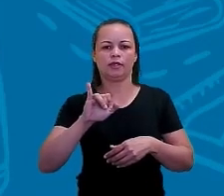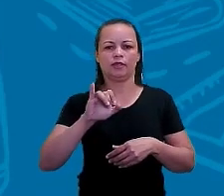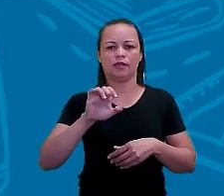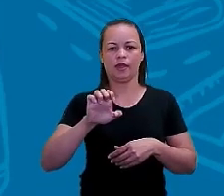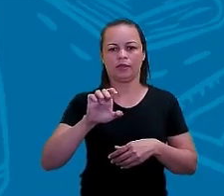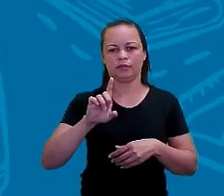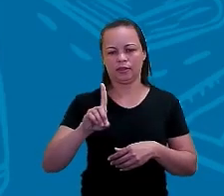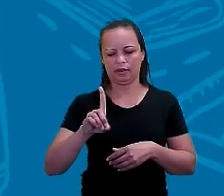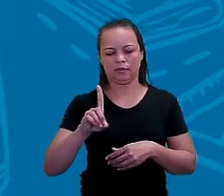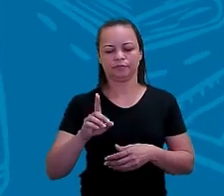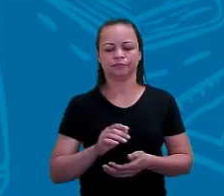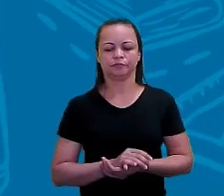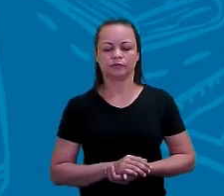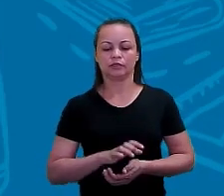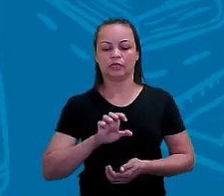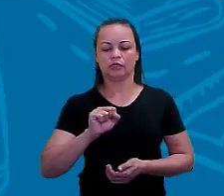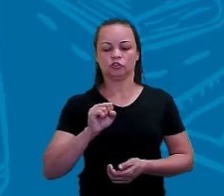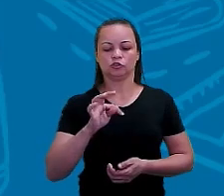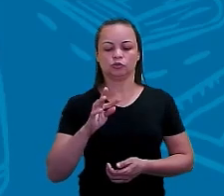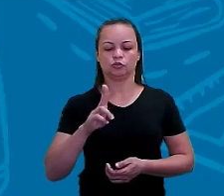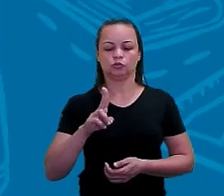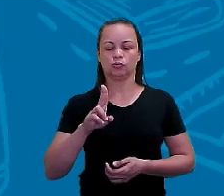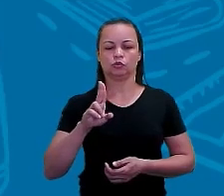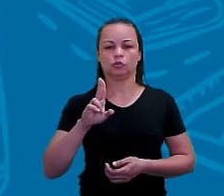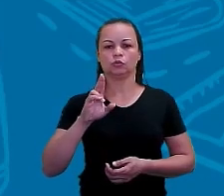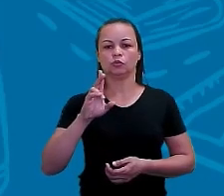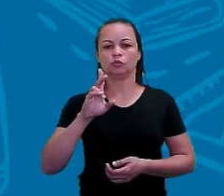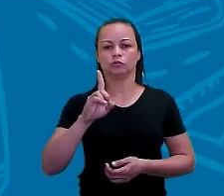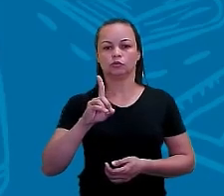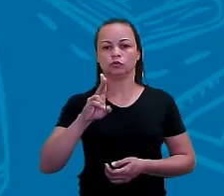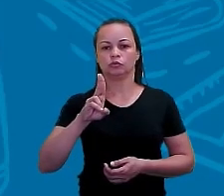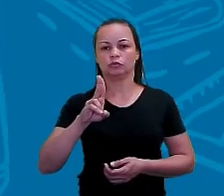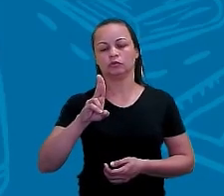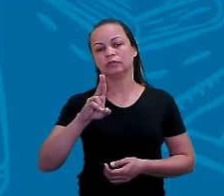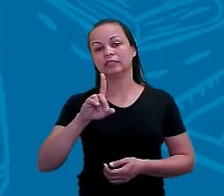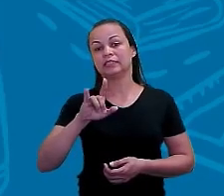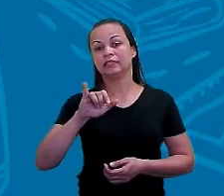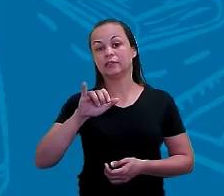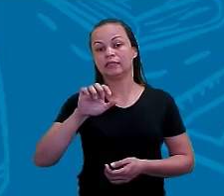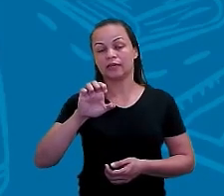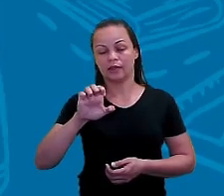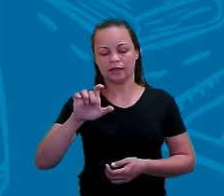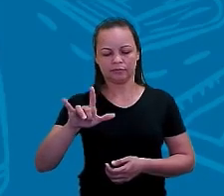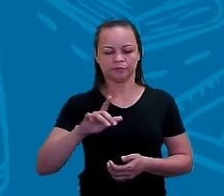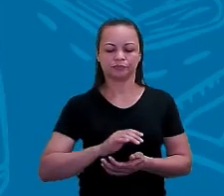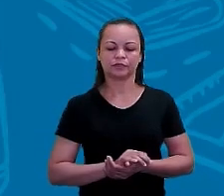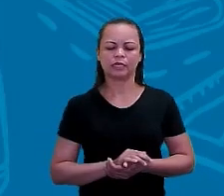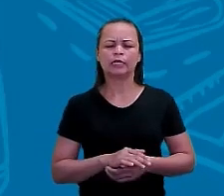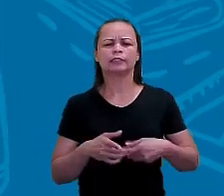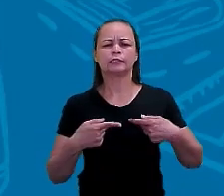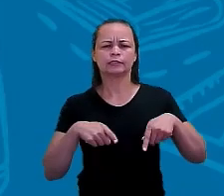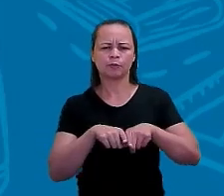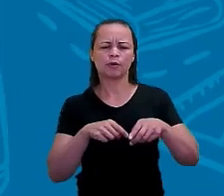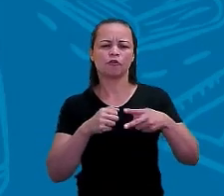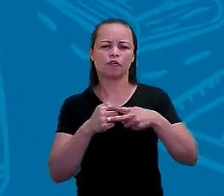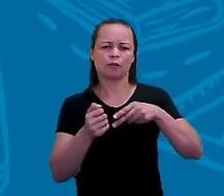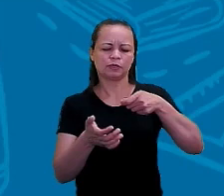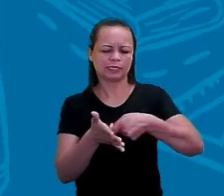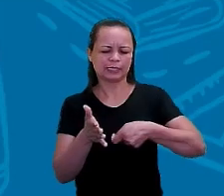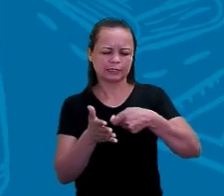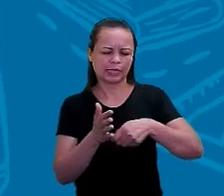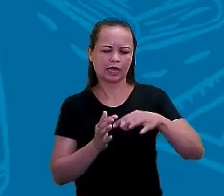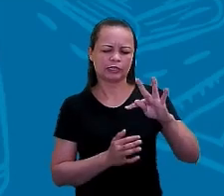studied. Estudar, estudou. A mesma coisa é o verbo try, que é o verbo tentar, Y, mas antes eu tenho o quê?